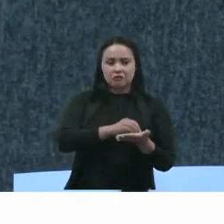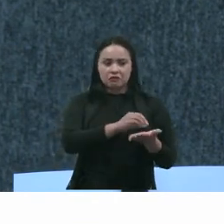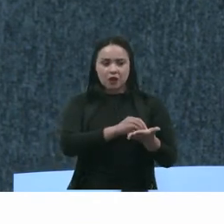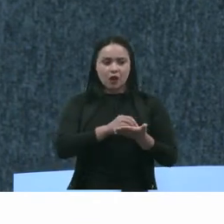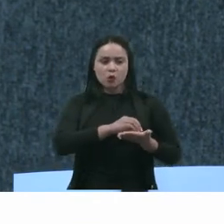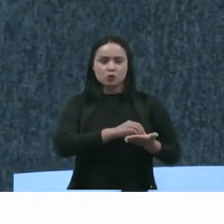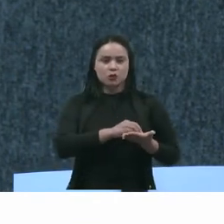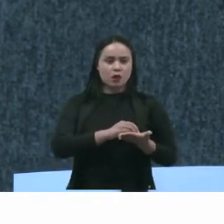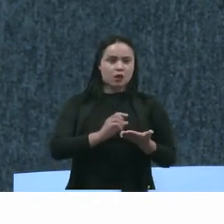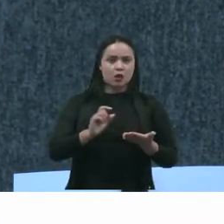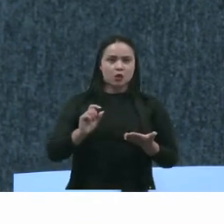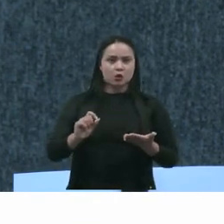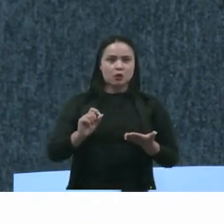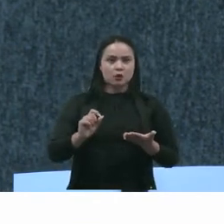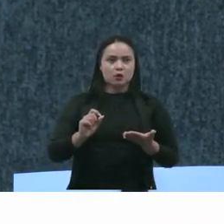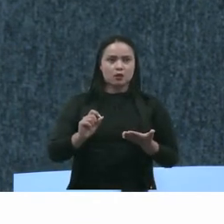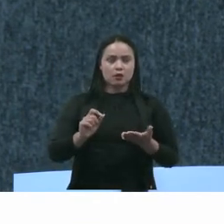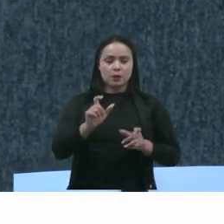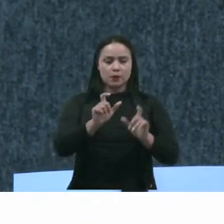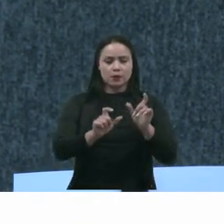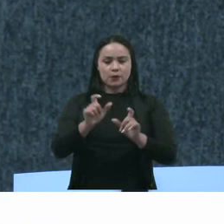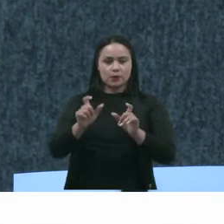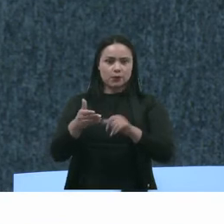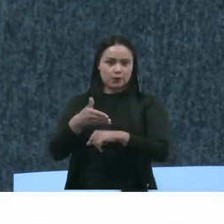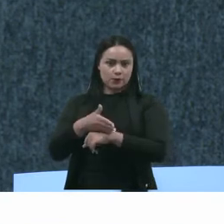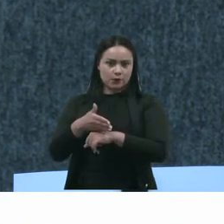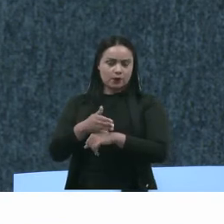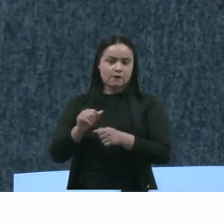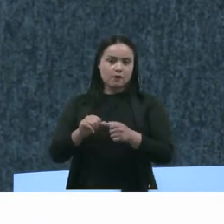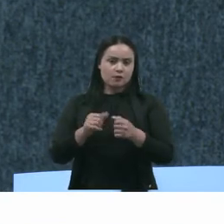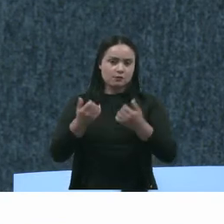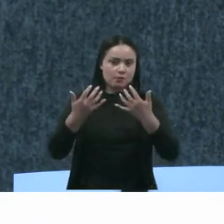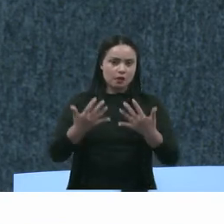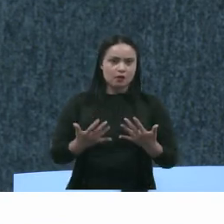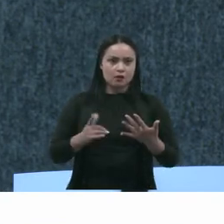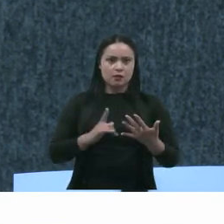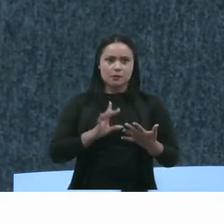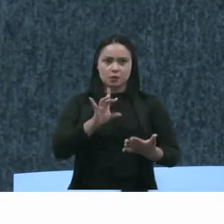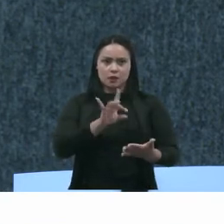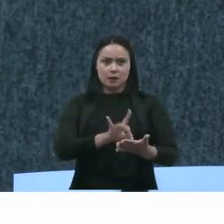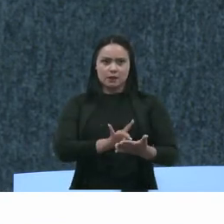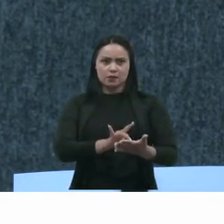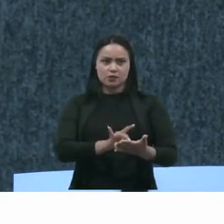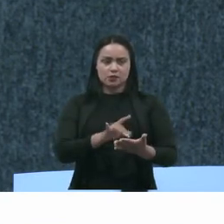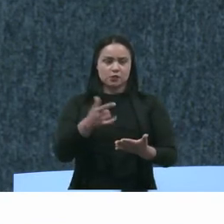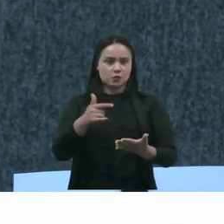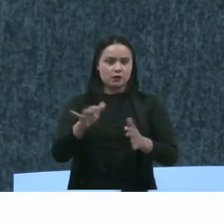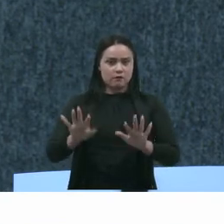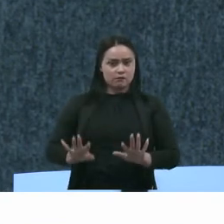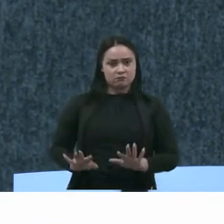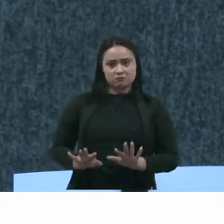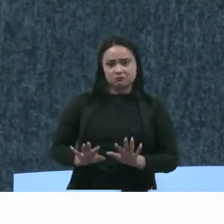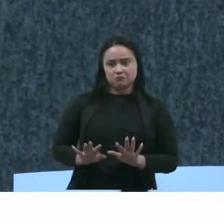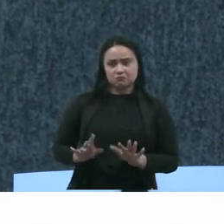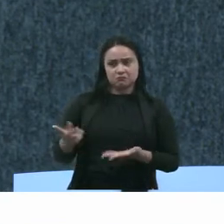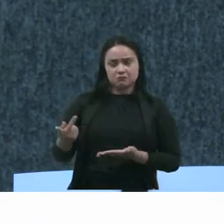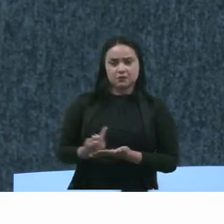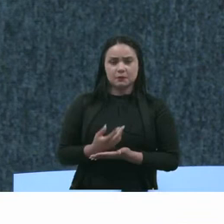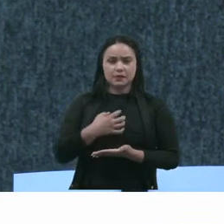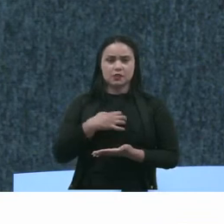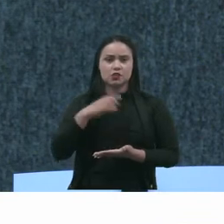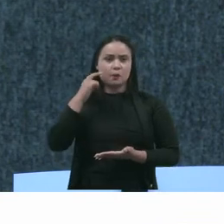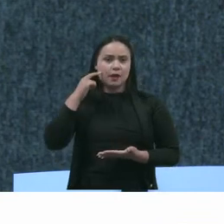ausência do componente se faz por motivo absolutamente não eventual, né? Eu me senti